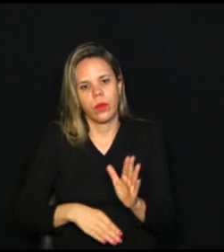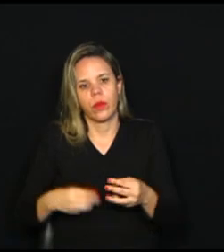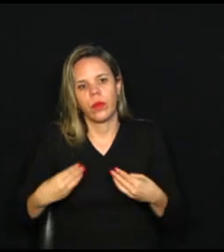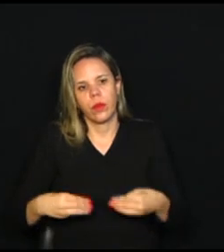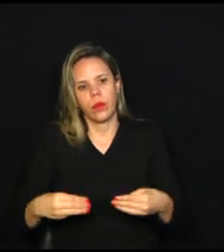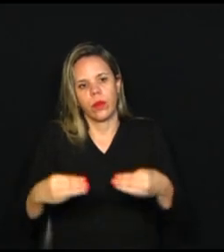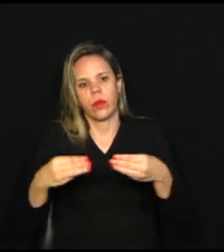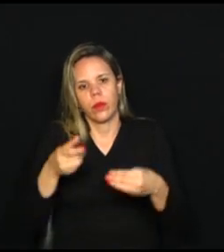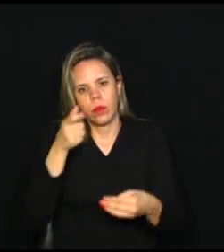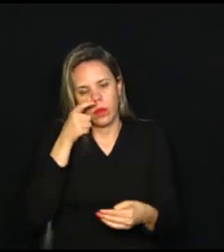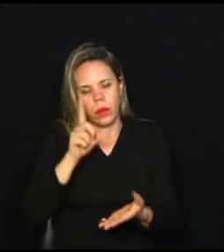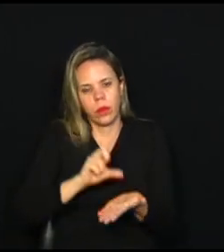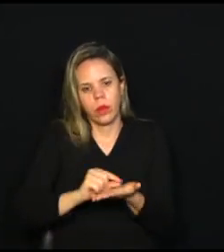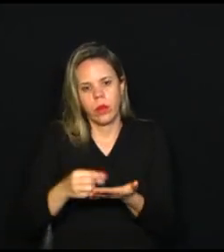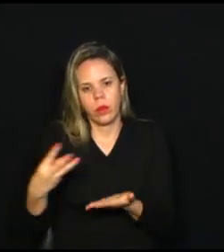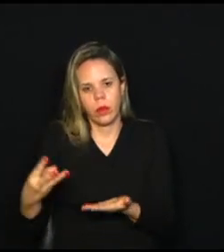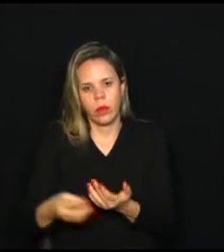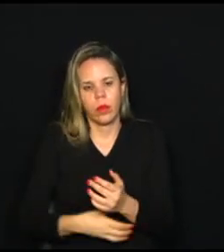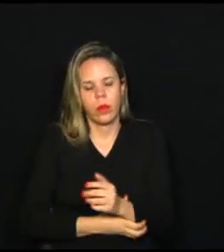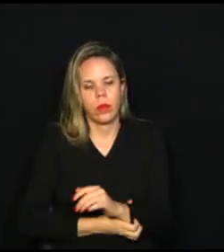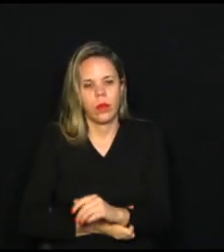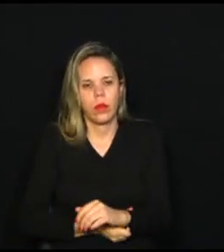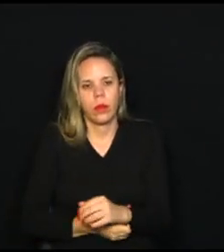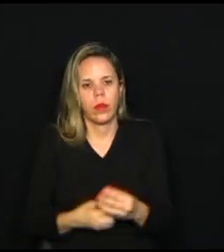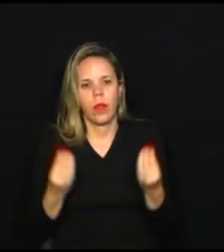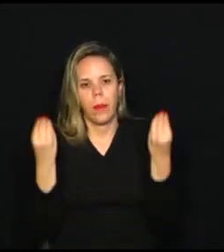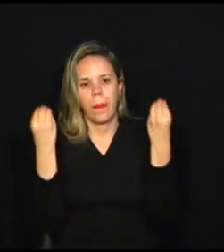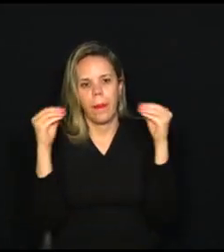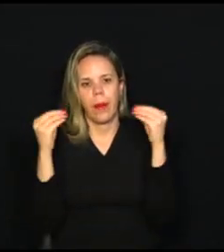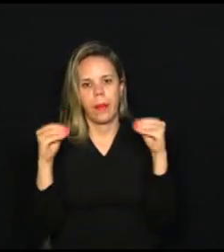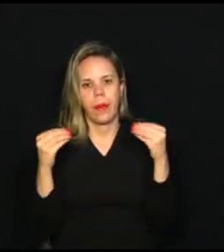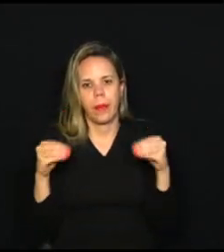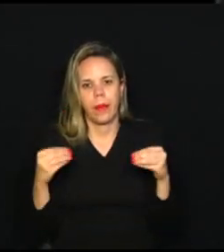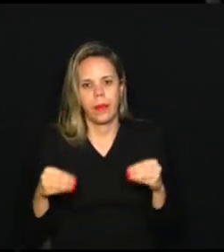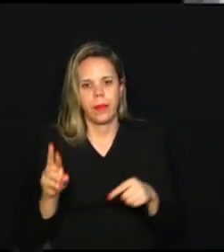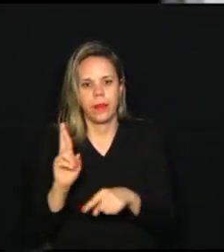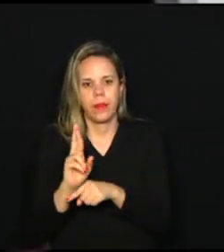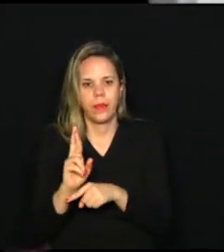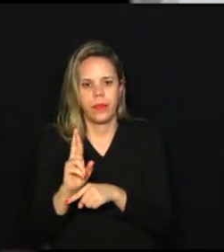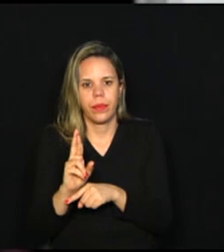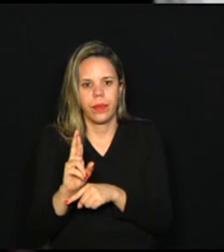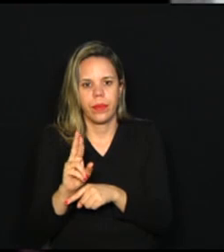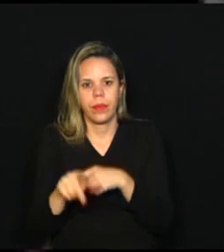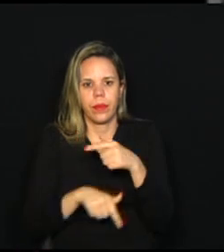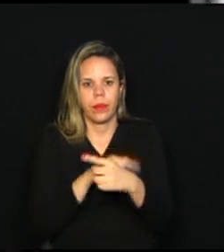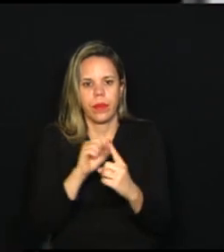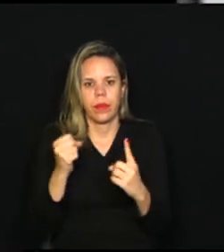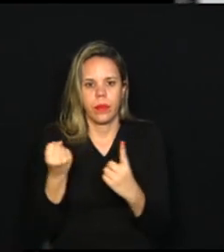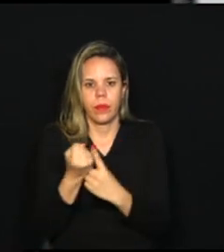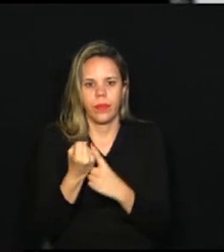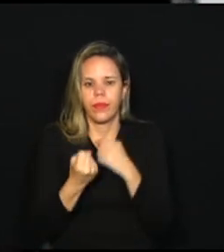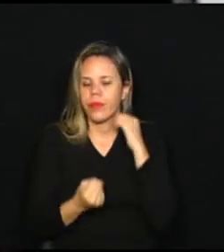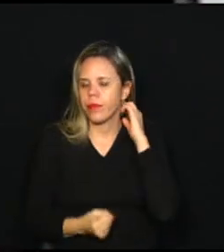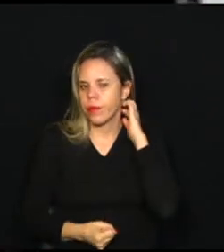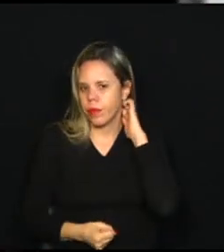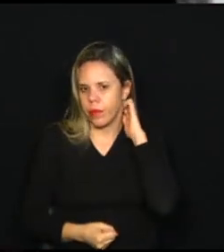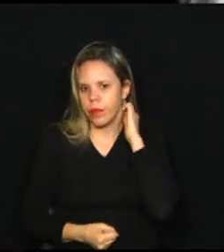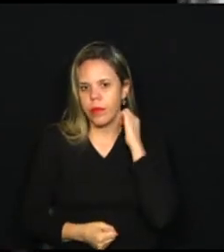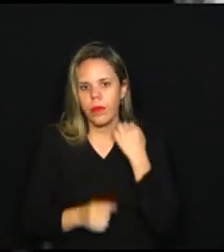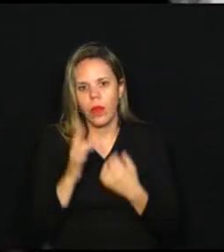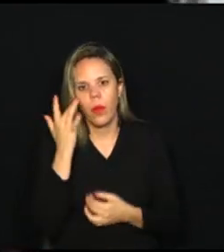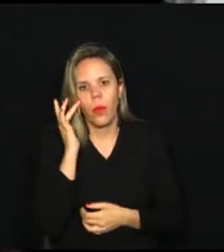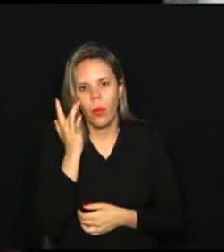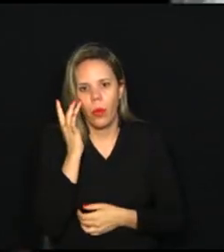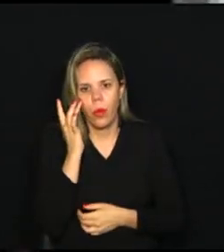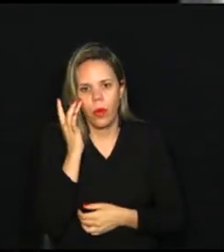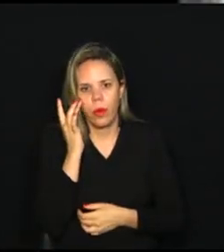questão, no artigo 3, quando a gente coloca que a referência deve ser para um serviço especializado, eu acho que